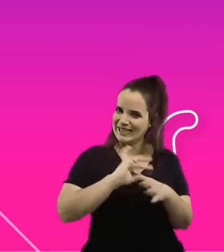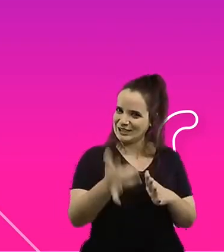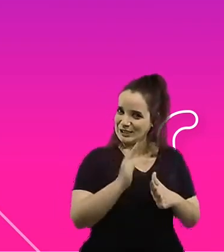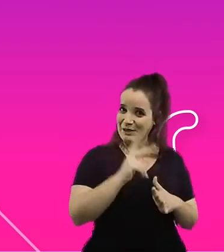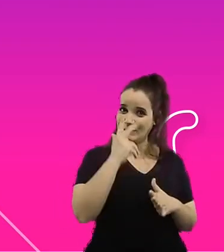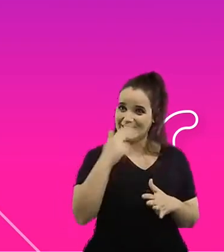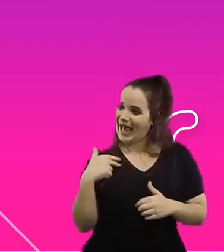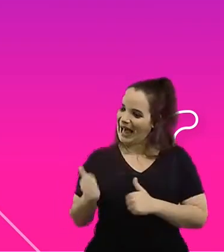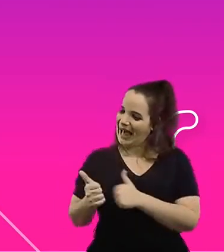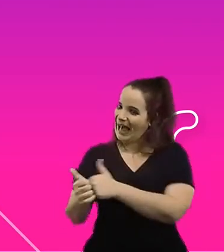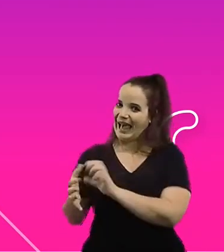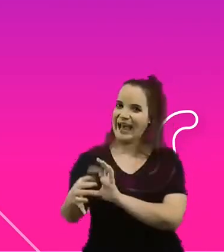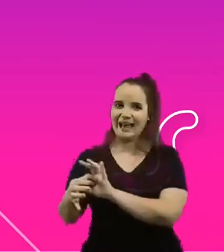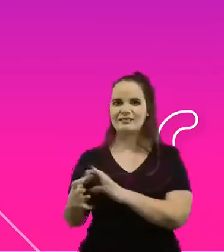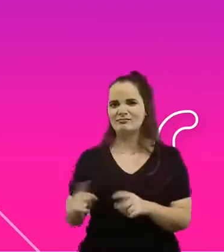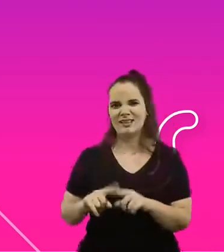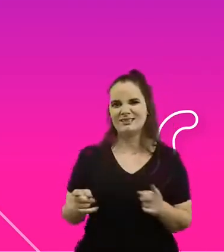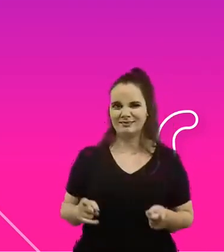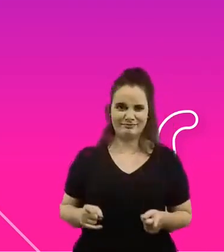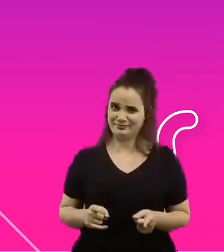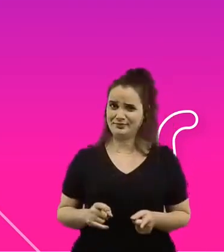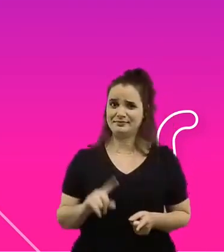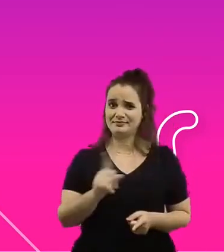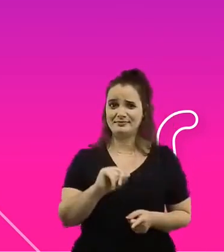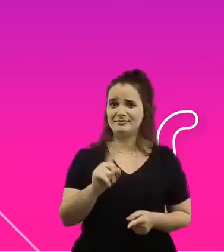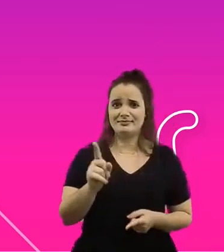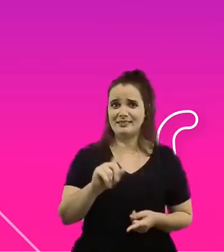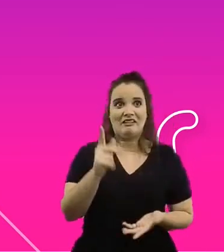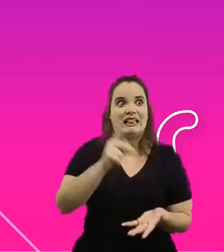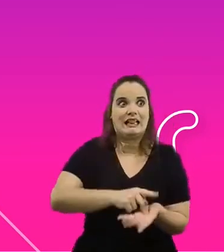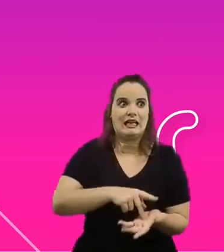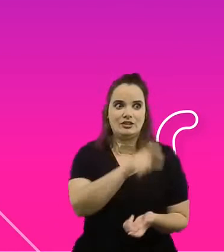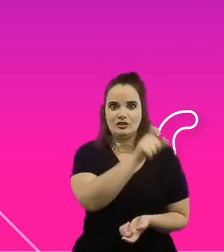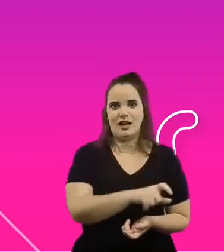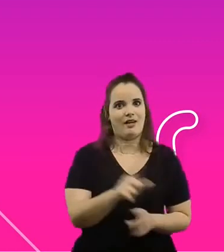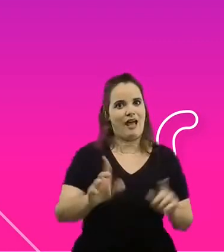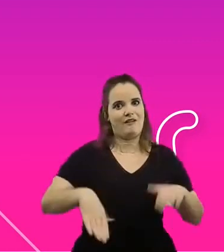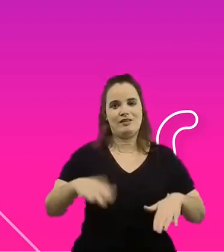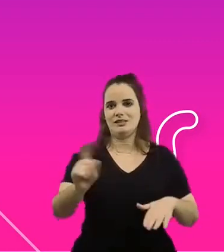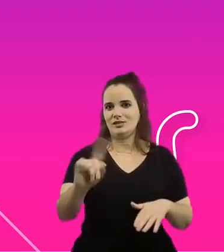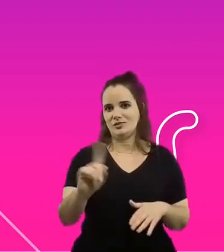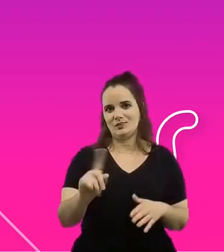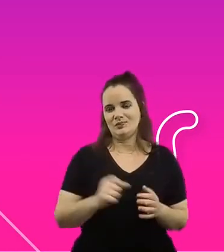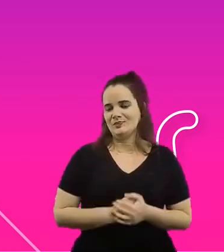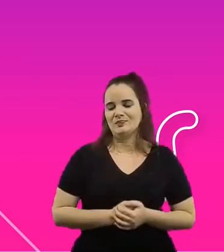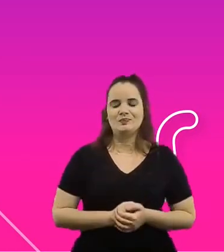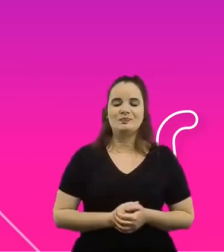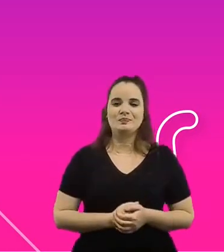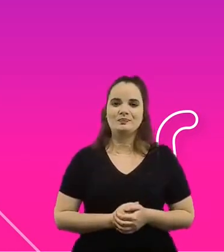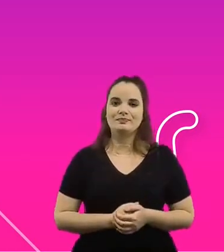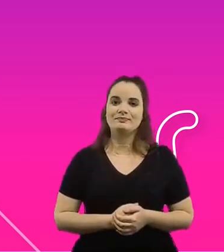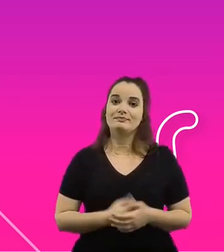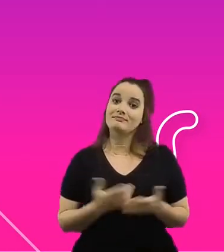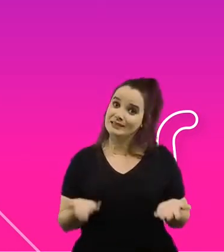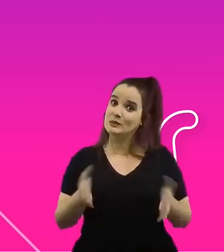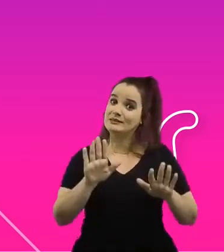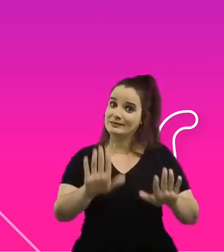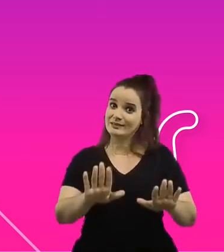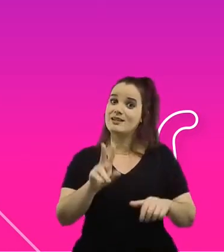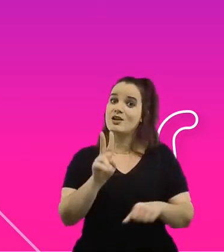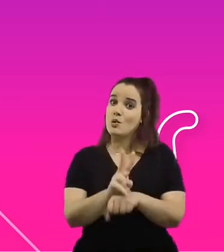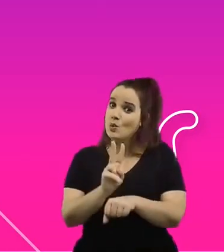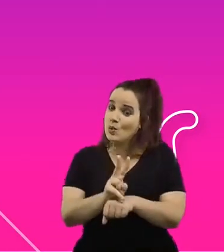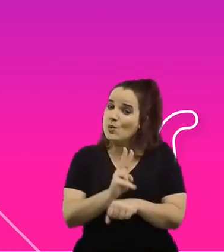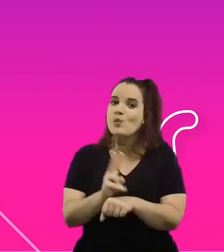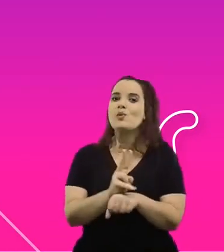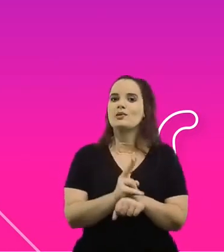verdade, não necessariamente é o banco de verdade que está ali fazendo aquela interação. Né? Então, tente se manter nos canais